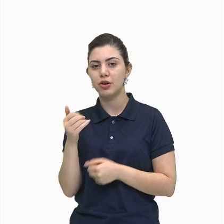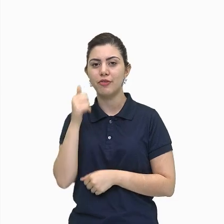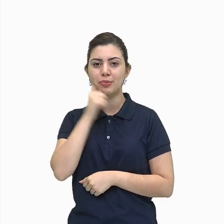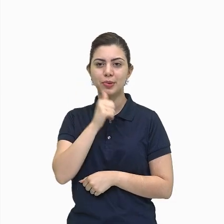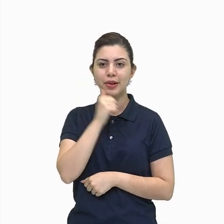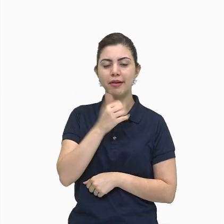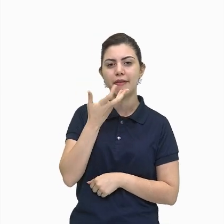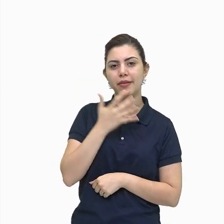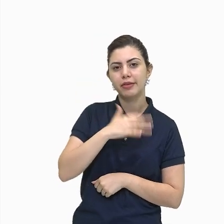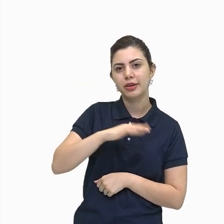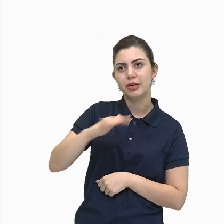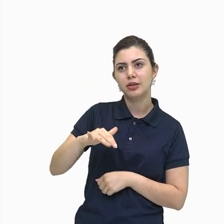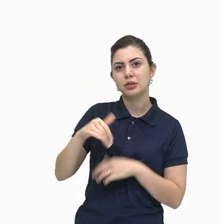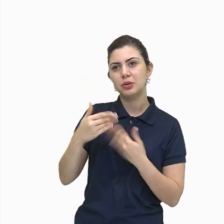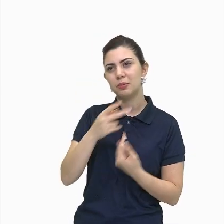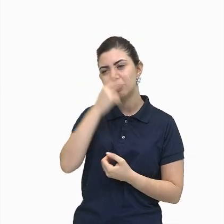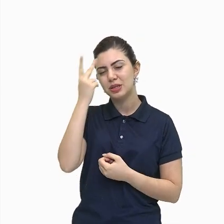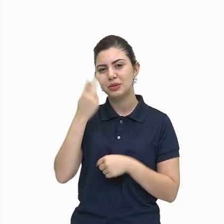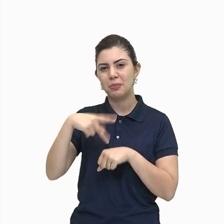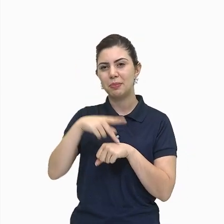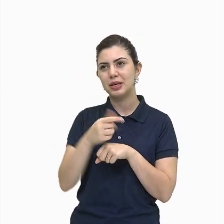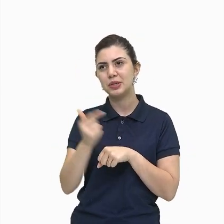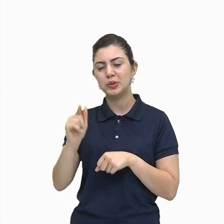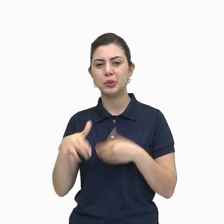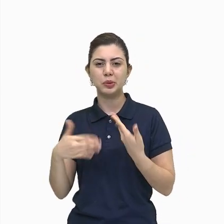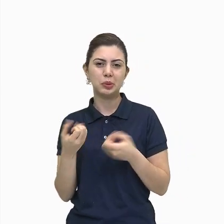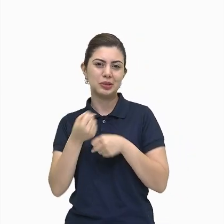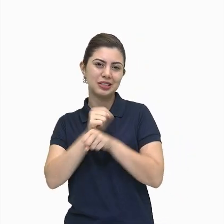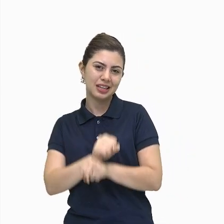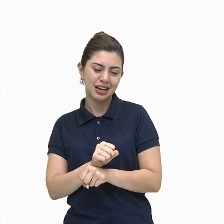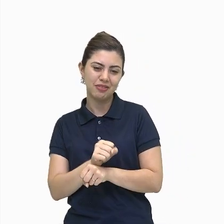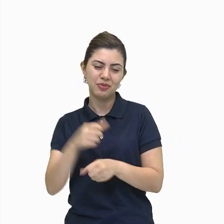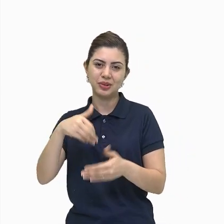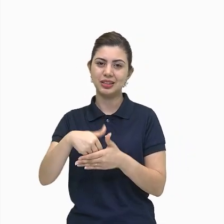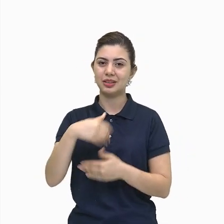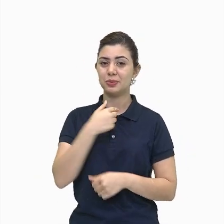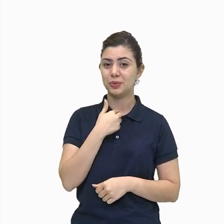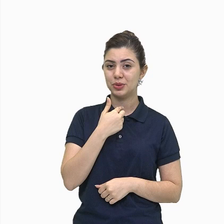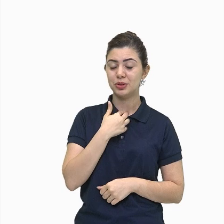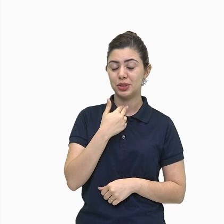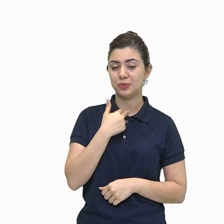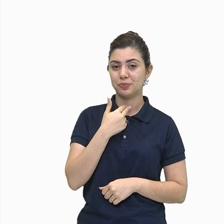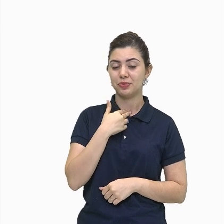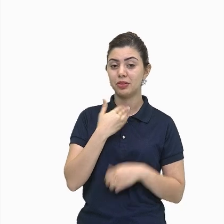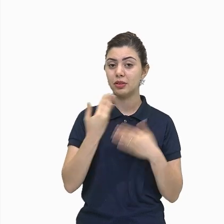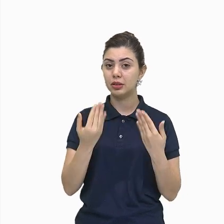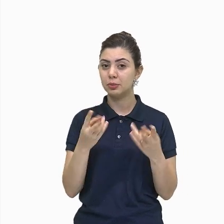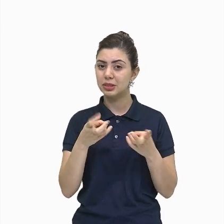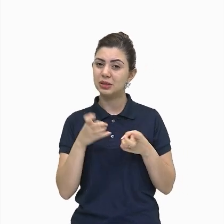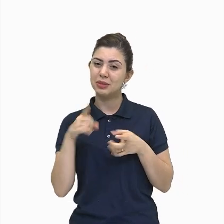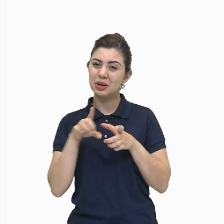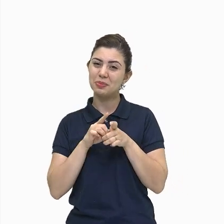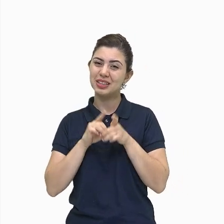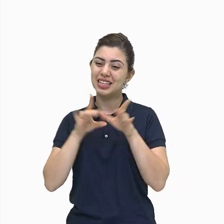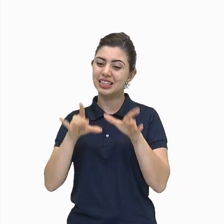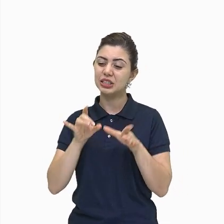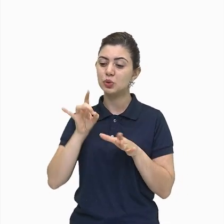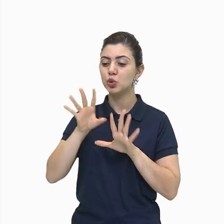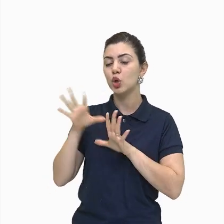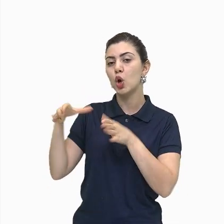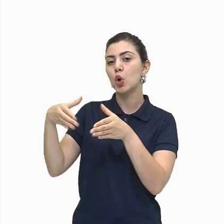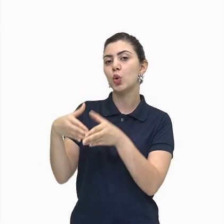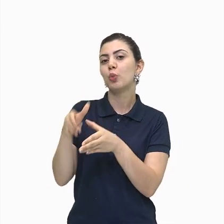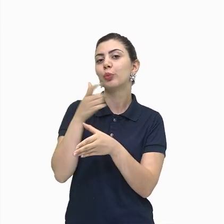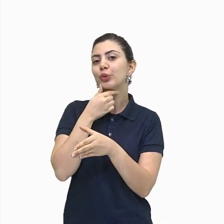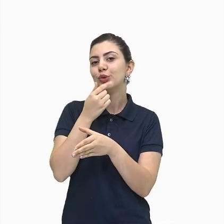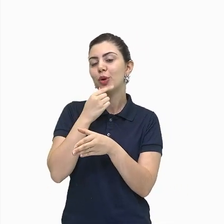e estrangeiros e escravos estavam totalmente fora desse processo. Então, era uma democracia excludente, vamos